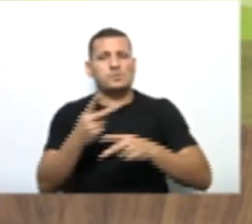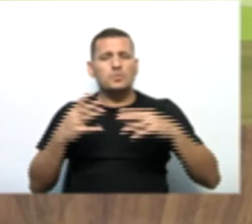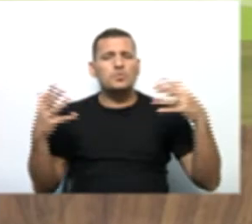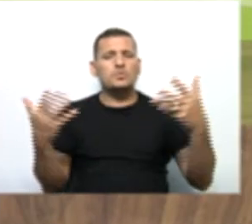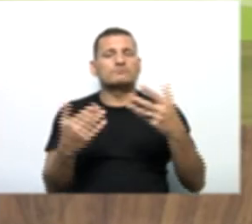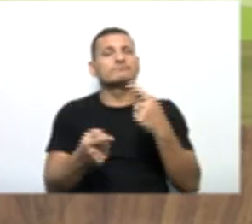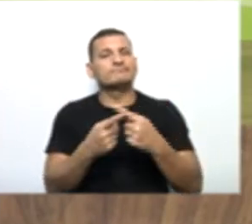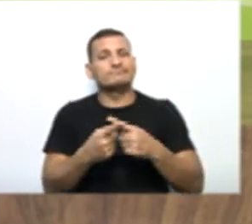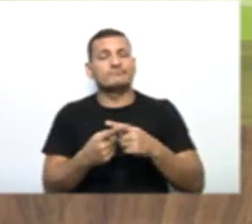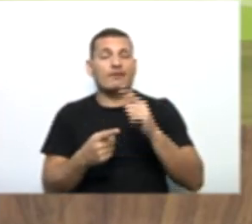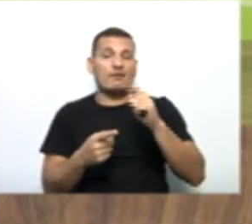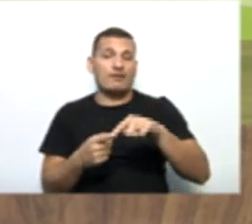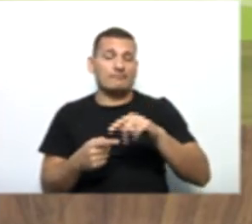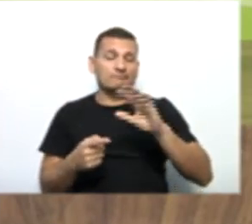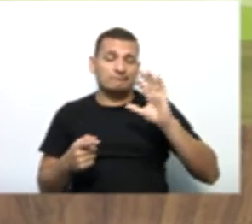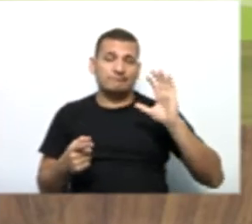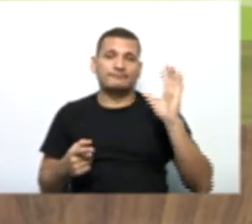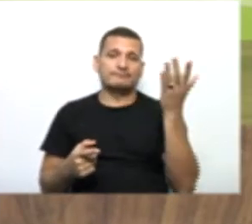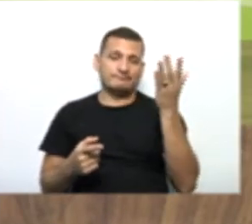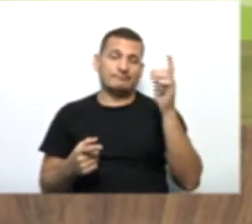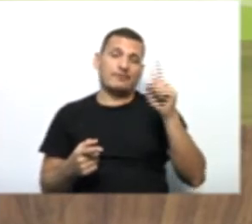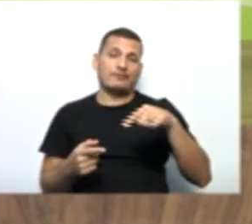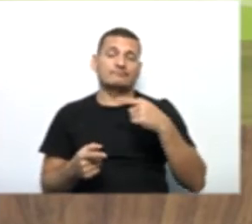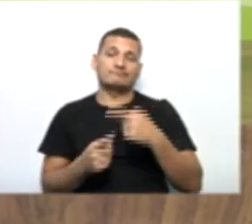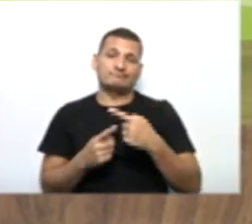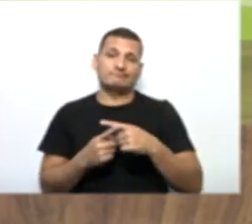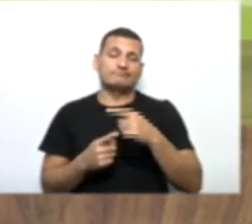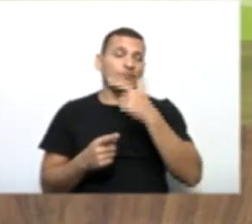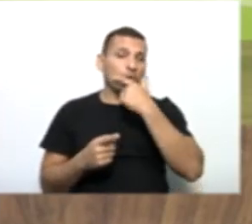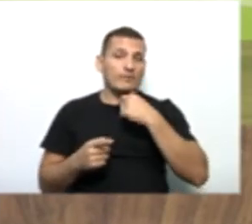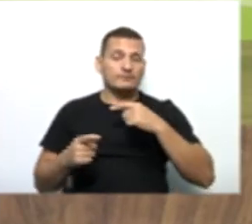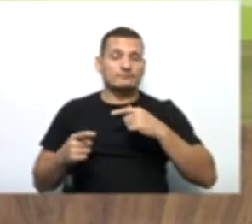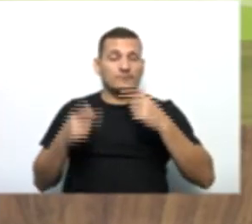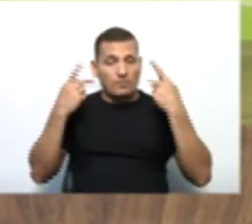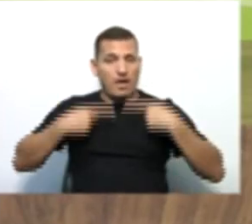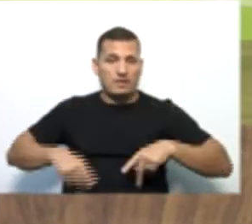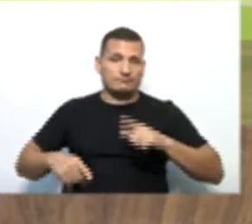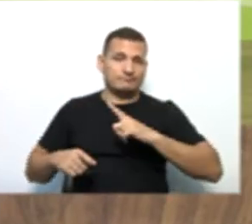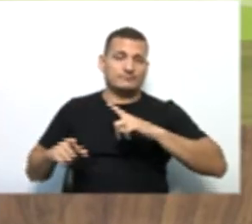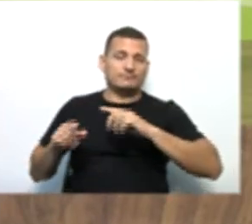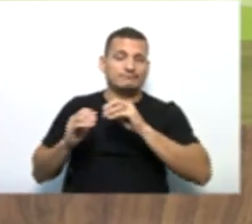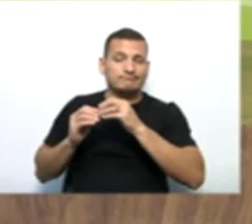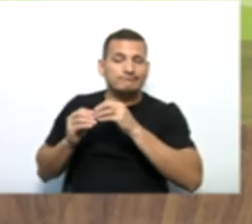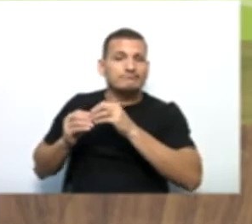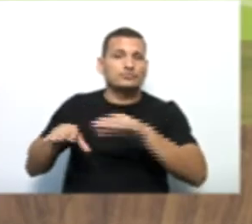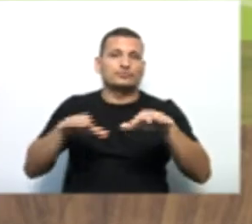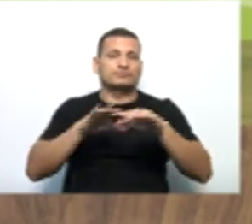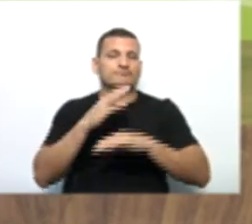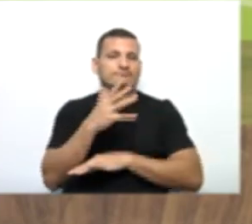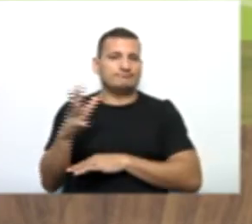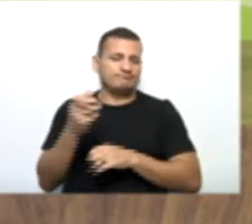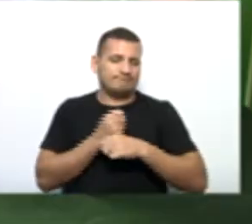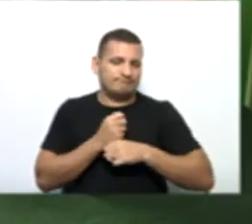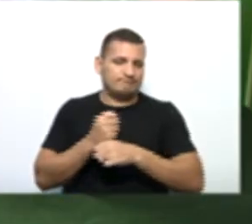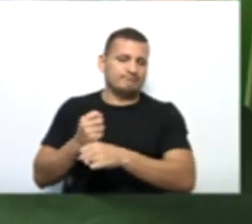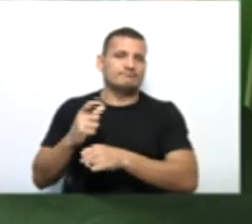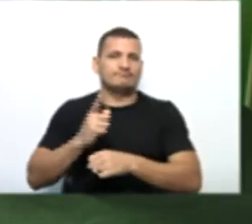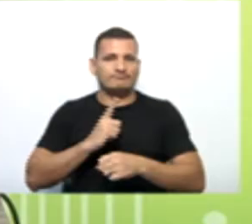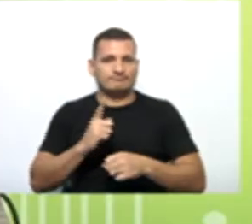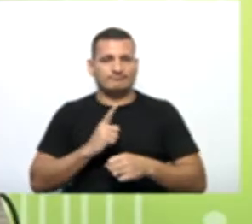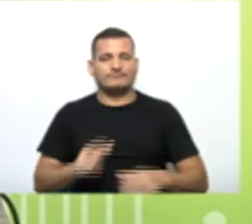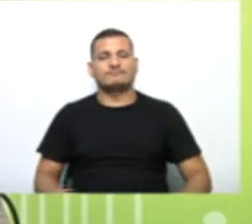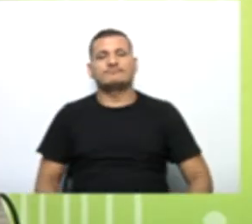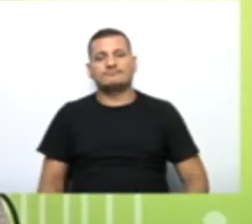tudo são efeitos, né, do que o homem vem fazendo com a natureza ao longo de muitos anos, é claro. Não é isso, professor? É verdade. Olha,